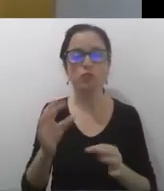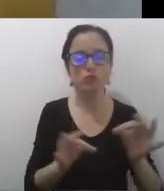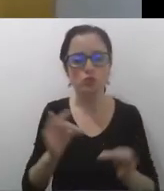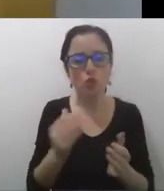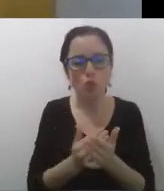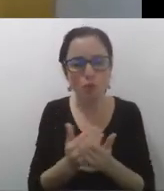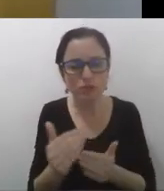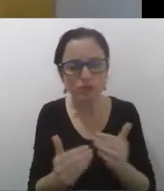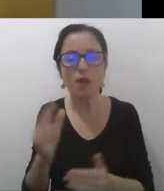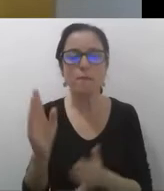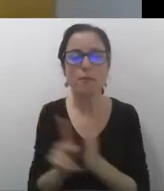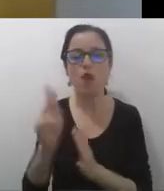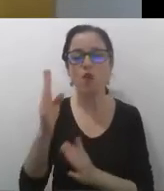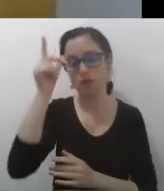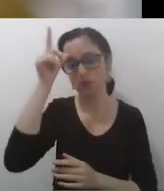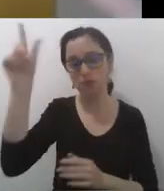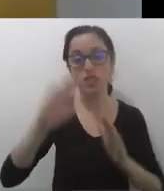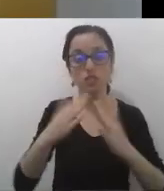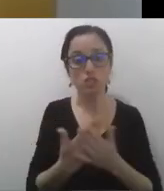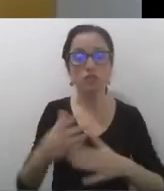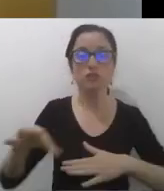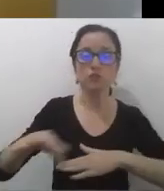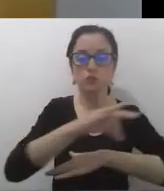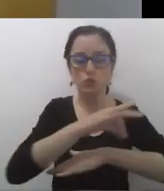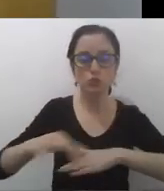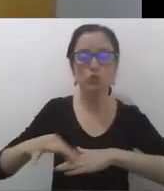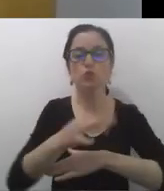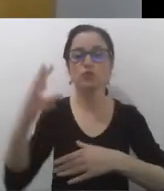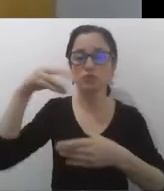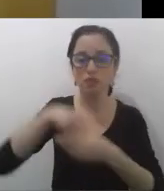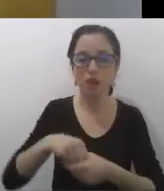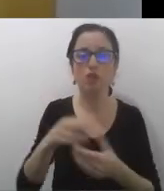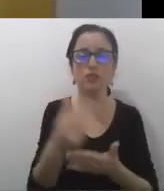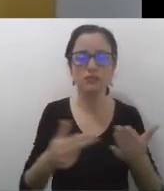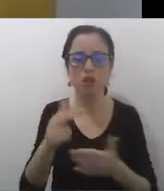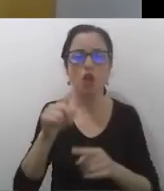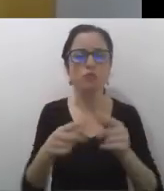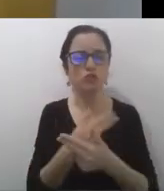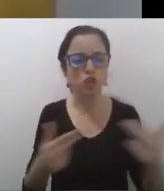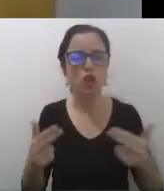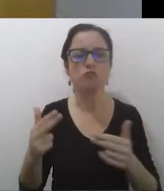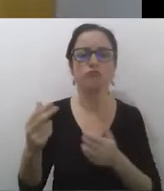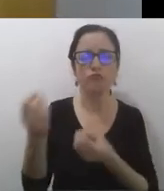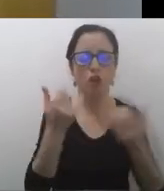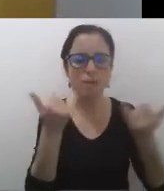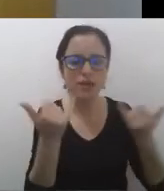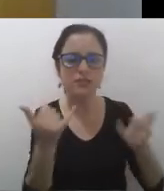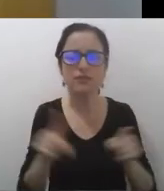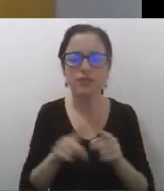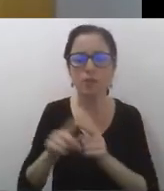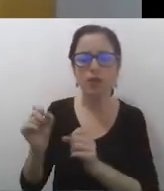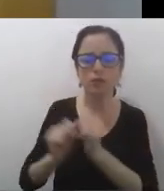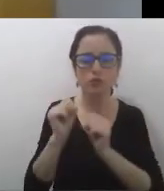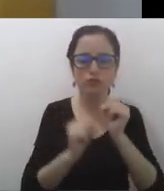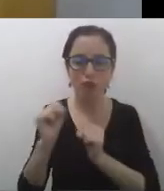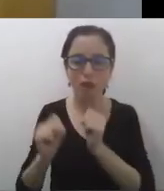o projeto inicial da Bauhaus, de ser uma escola de arquitetura que abarcasse o desenho de objetos e informacionais